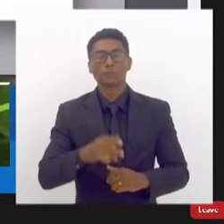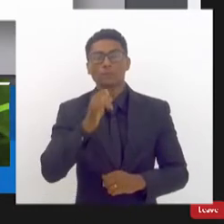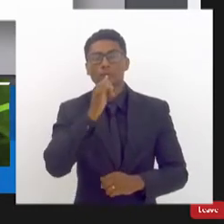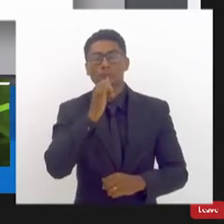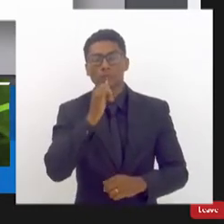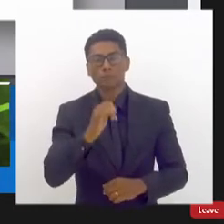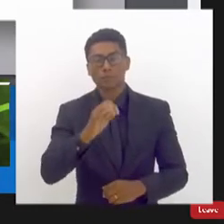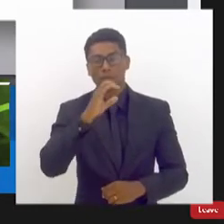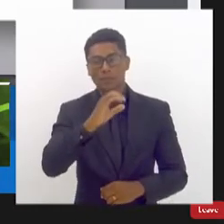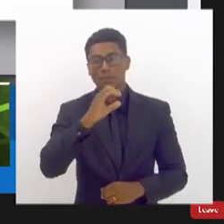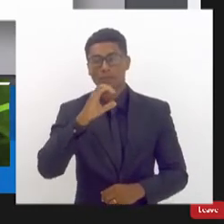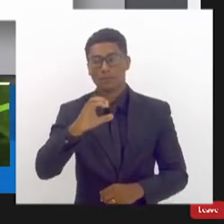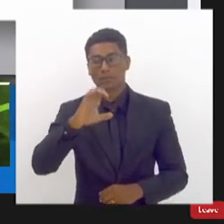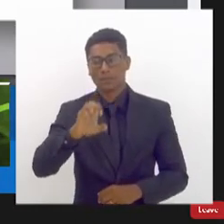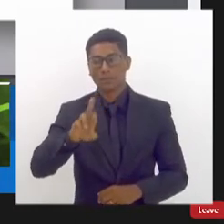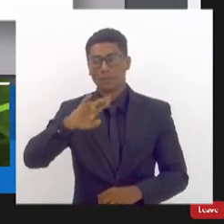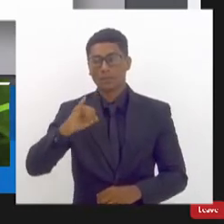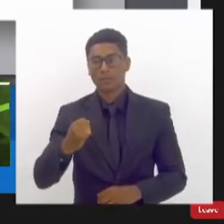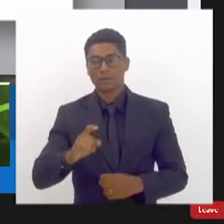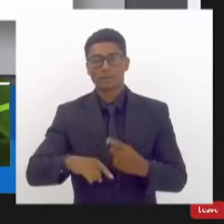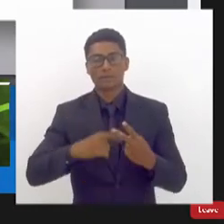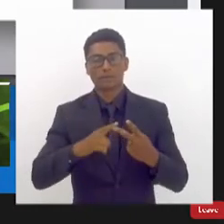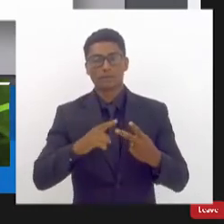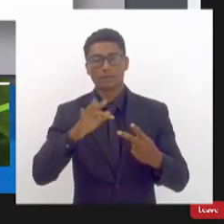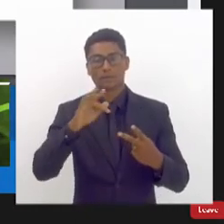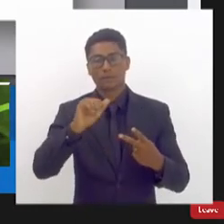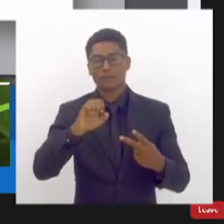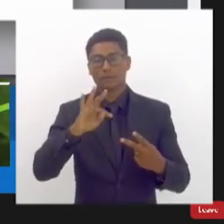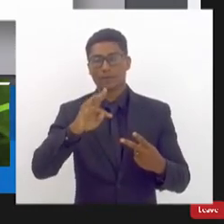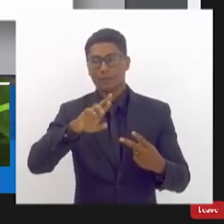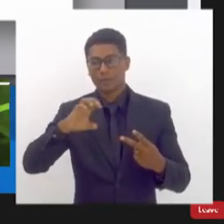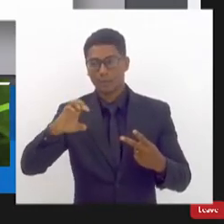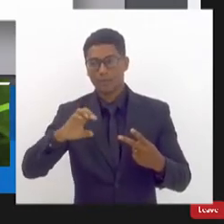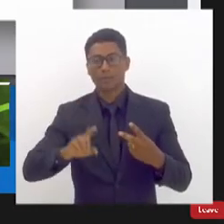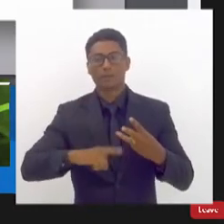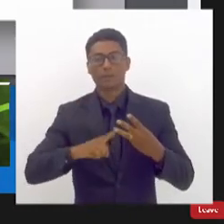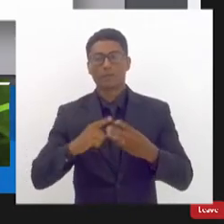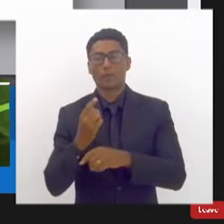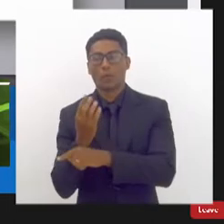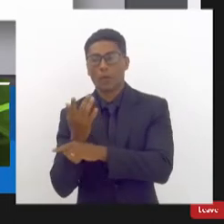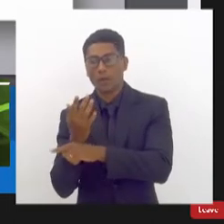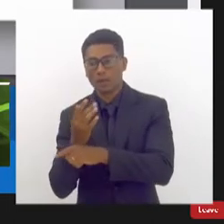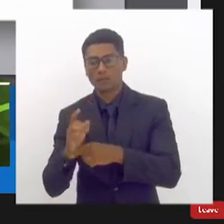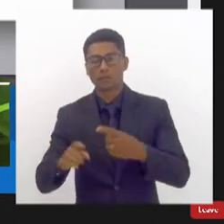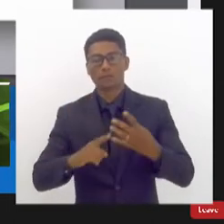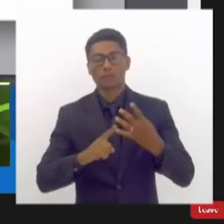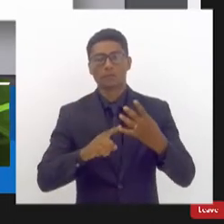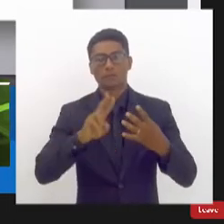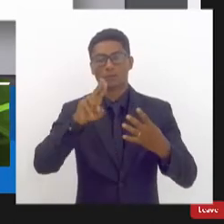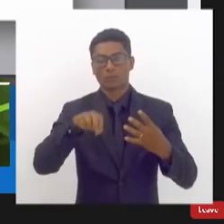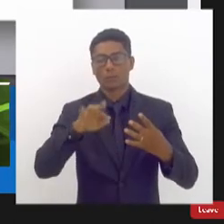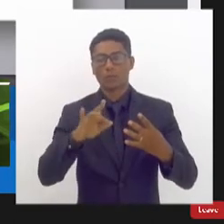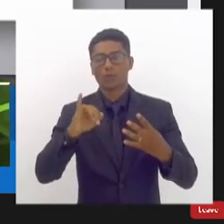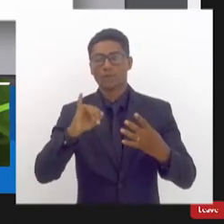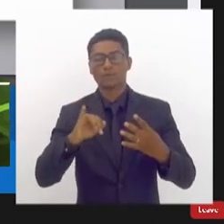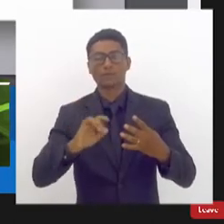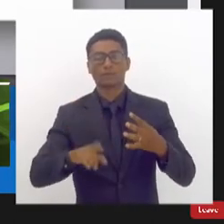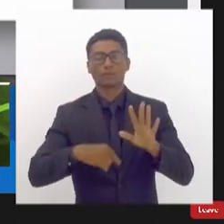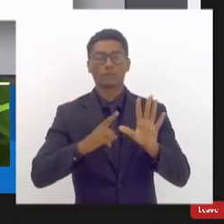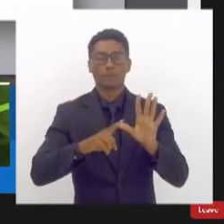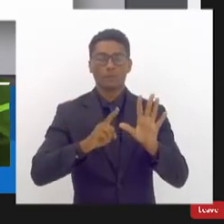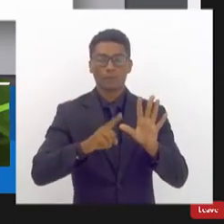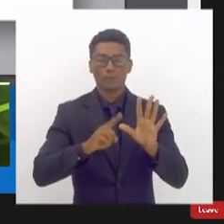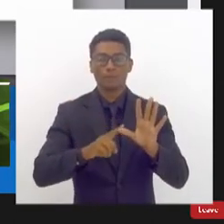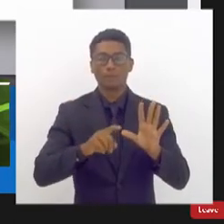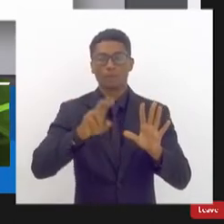CCERG, a rede FITEC, a UERJ, a UENF, né, e o espaço da UESO, que agora foi absorvido pela